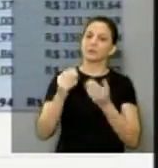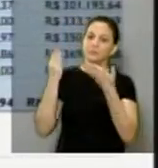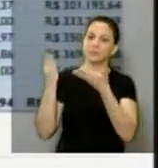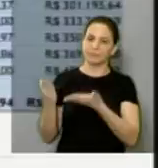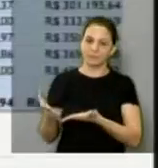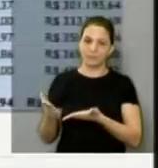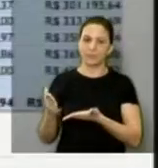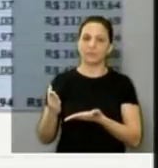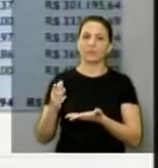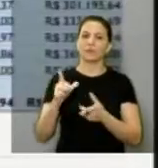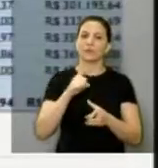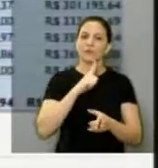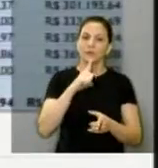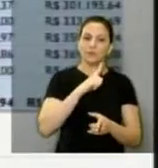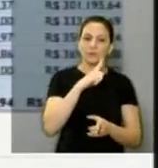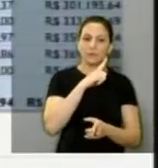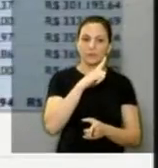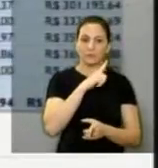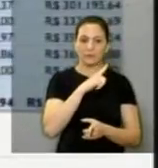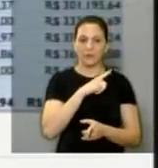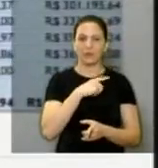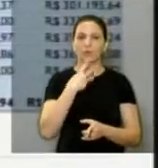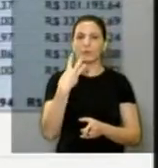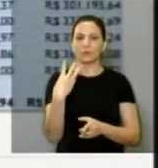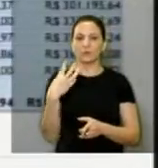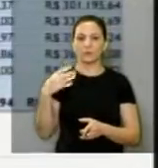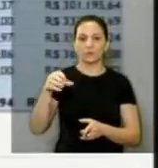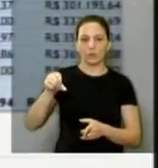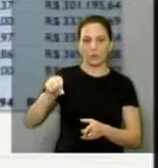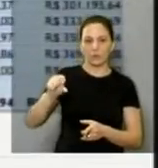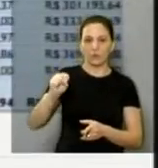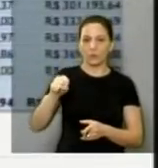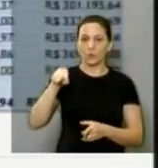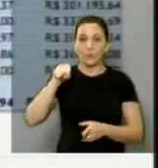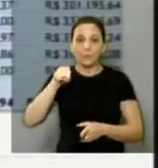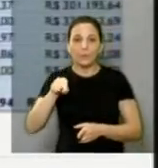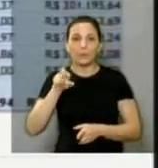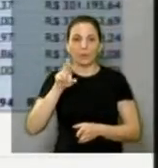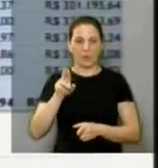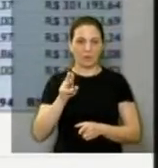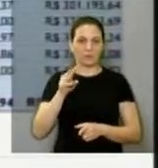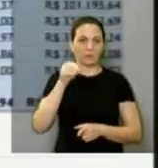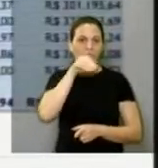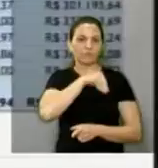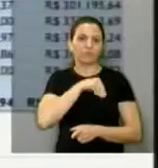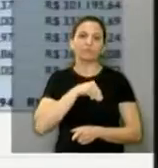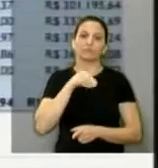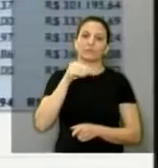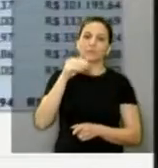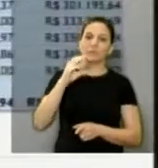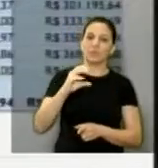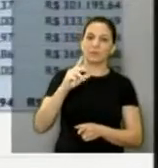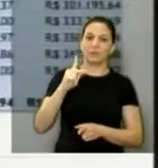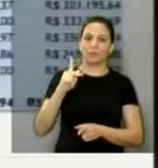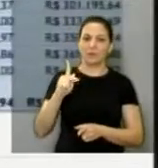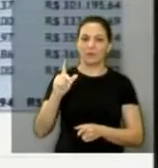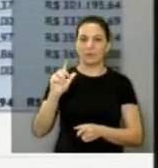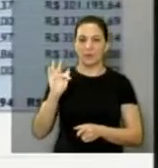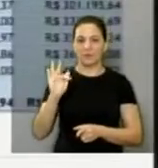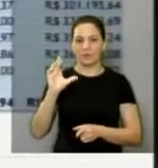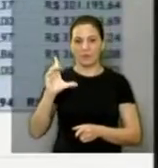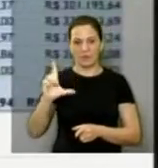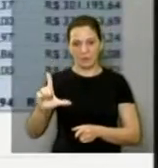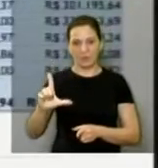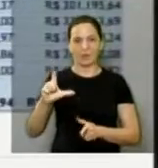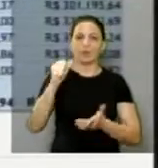R$ 6.294.000. Remuneração para a CPFL, ela pagou R$ 498.000. Esse valor de R$ 498.000 é um contrato